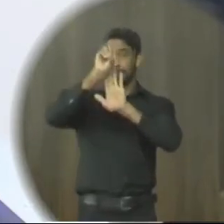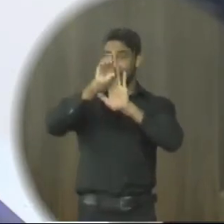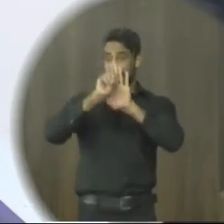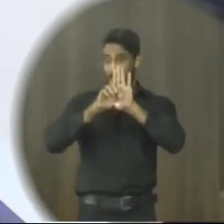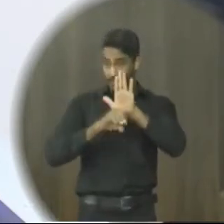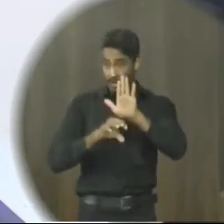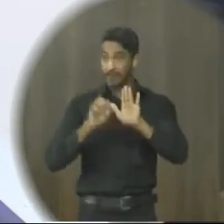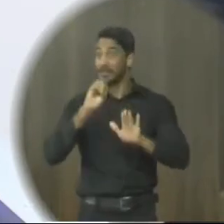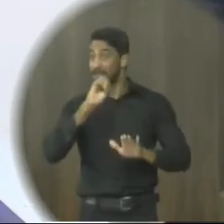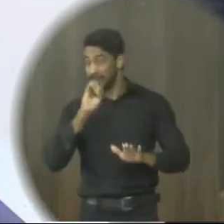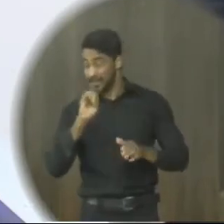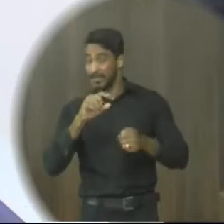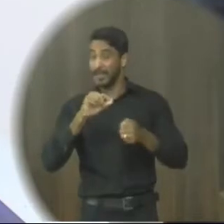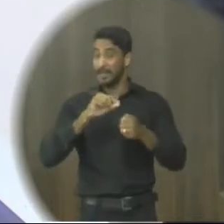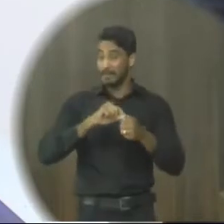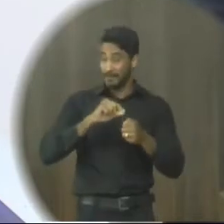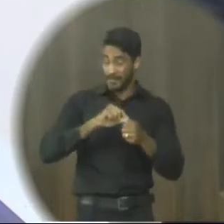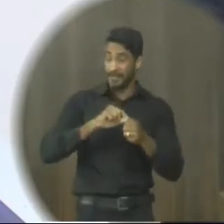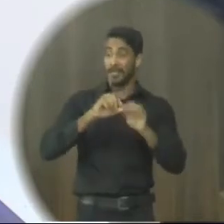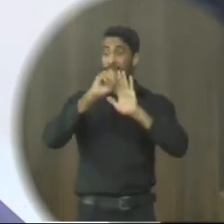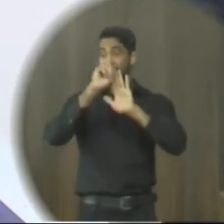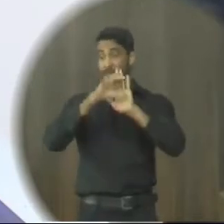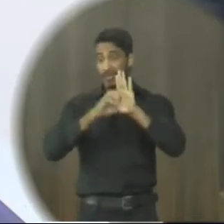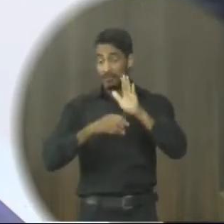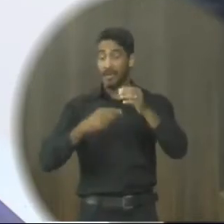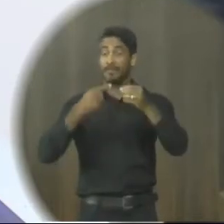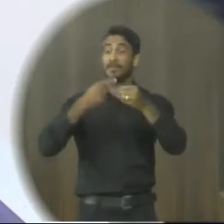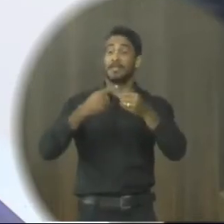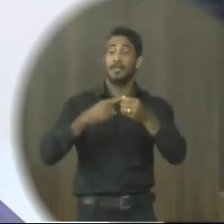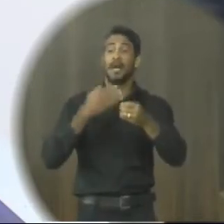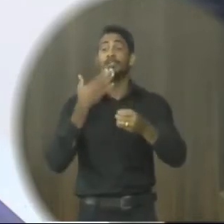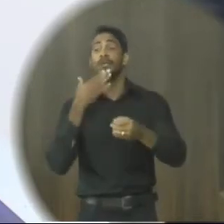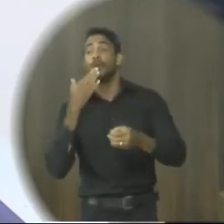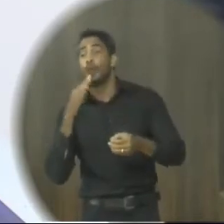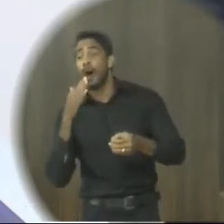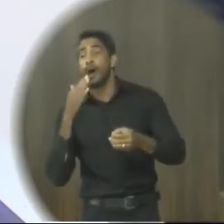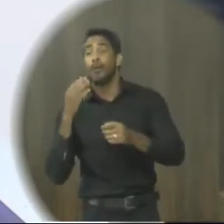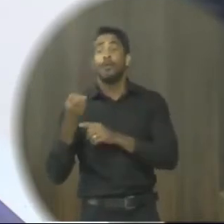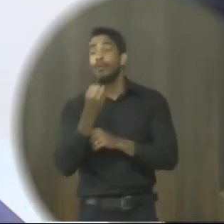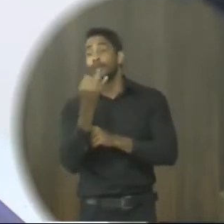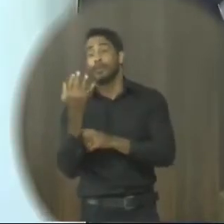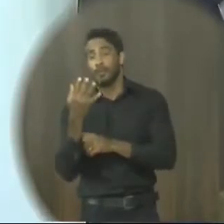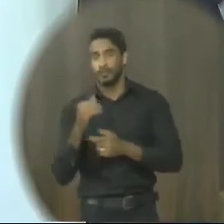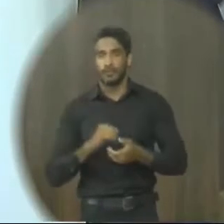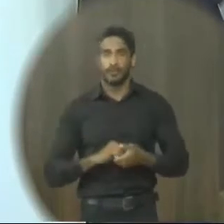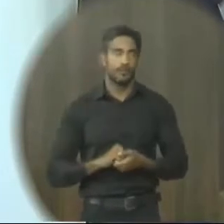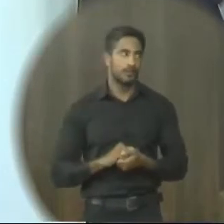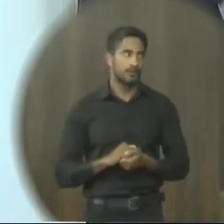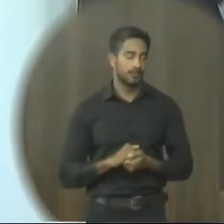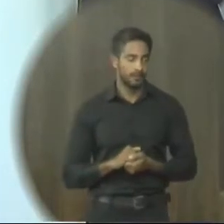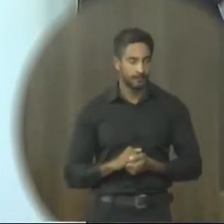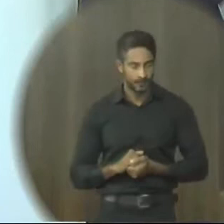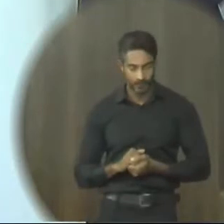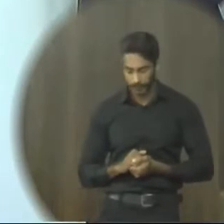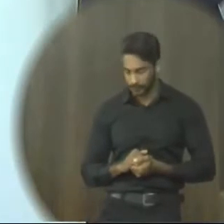tem previsão da instalação dos semáforos na cidade, para quando e quantos? Obrigado.